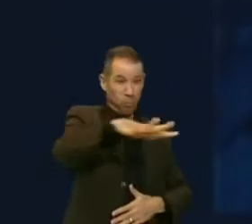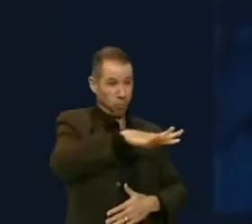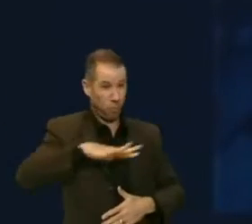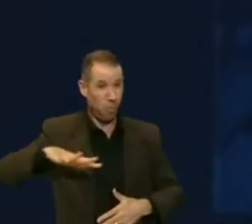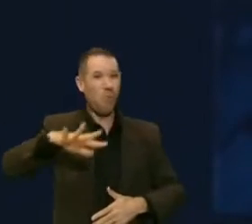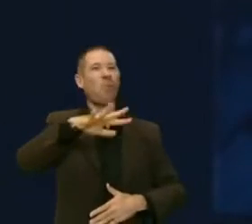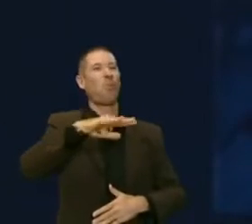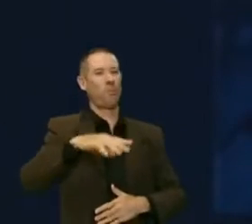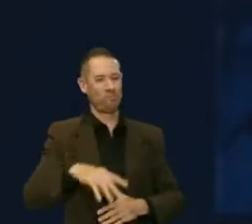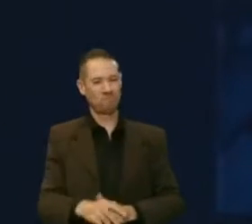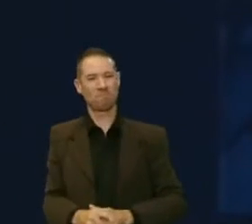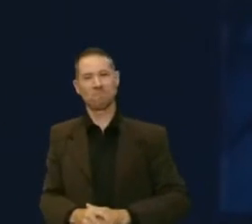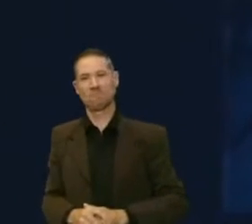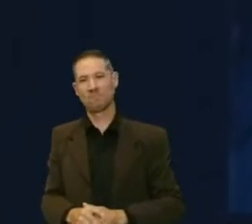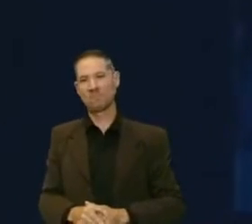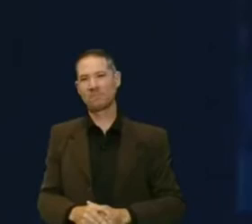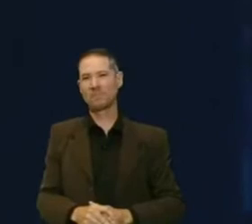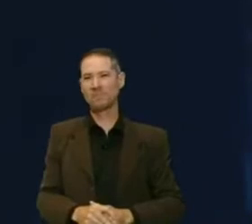você.